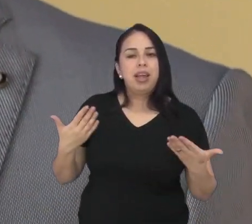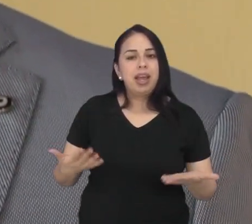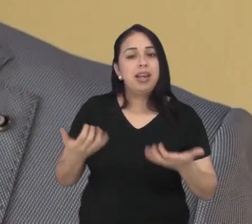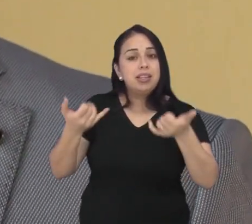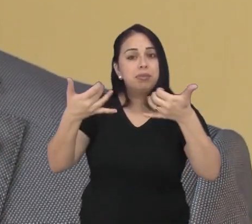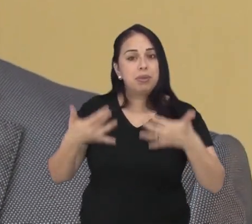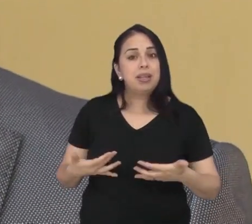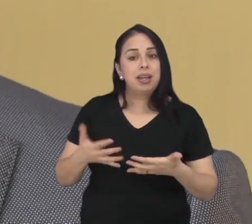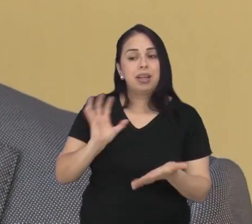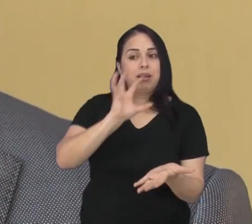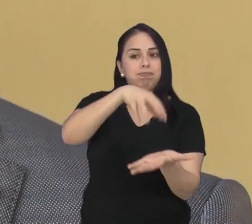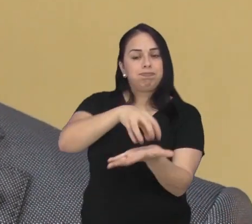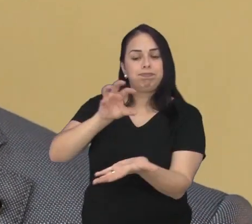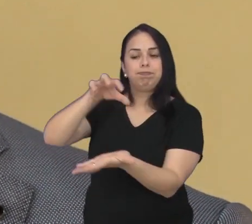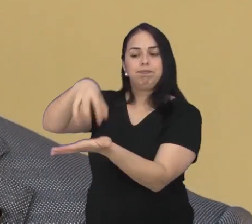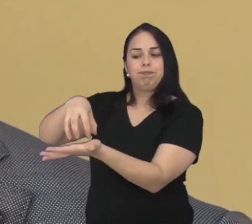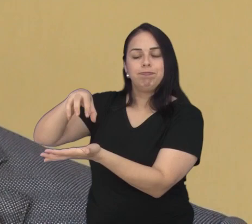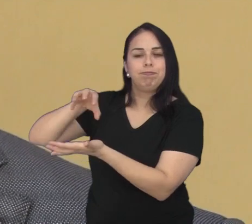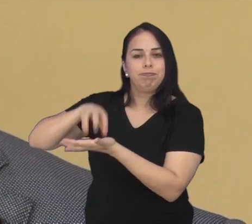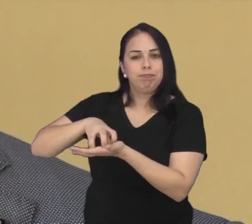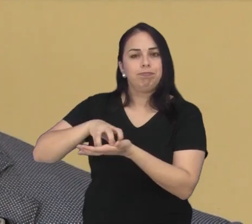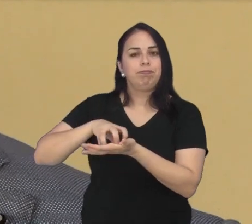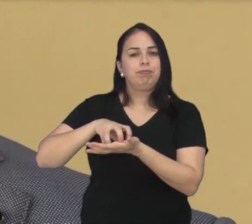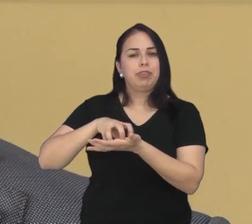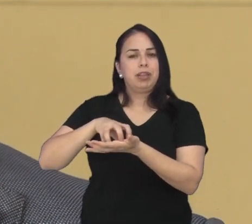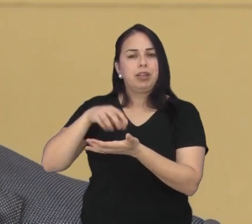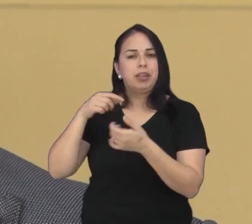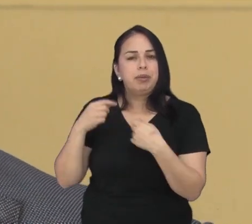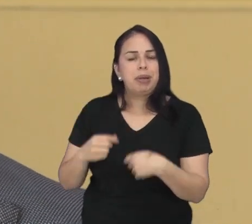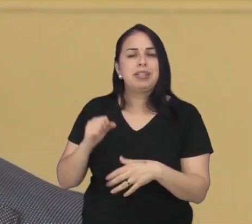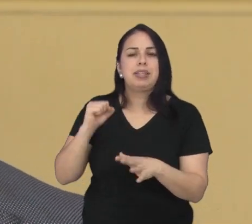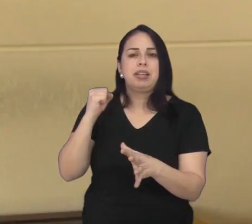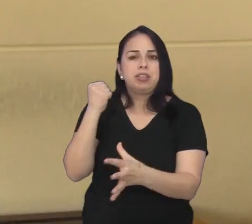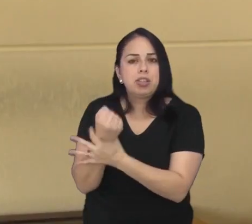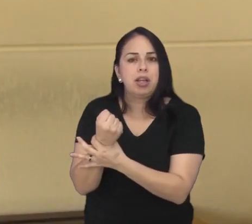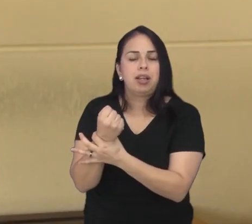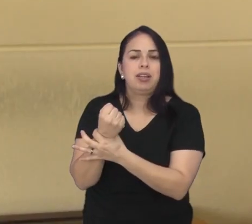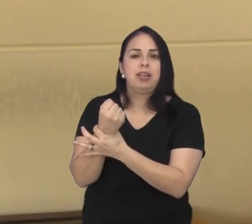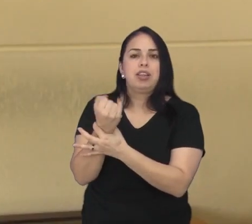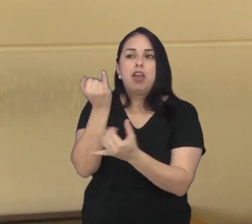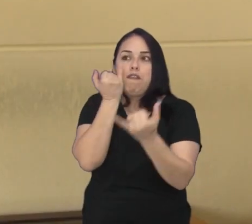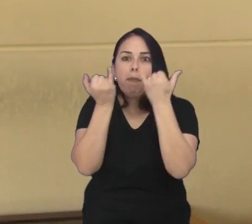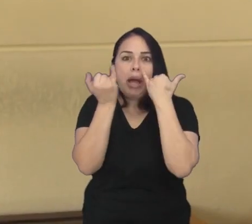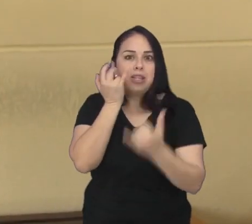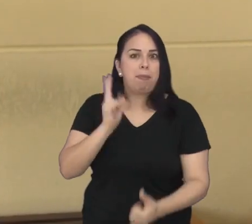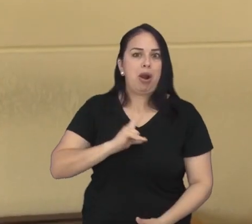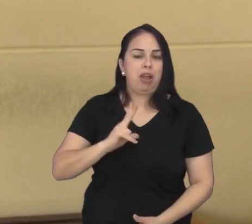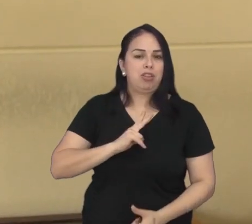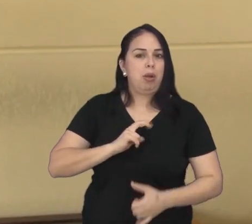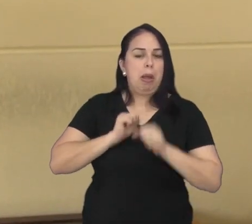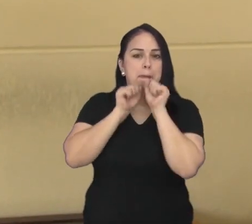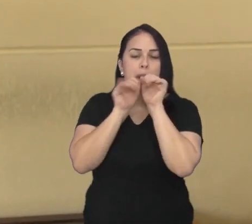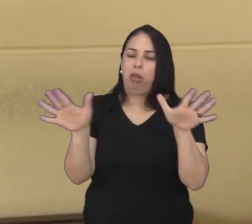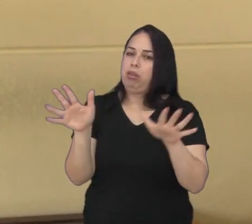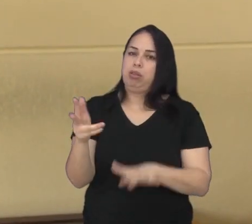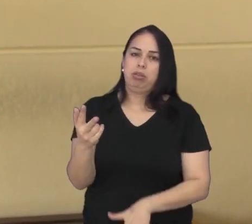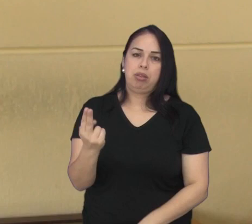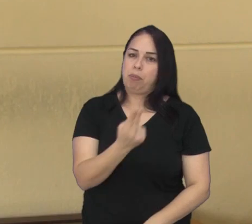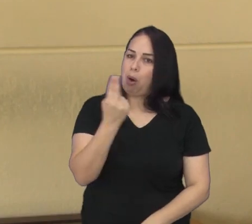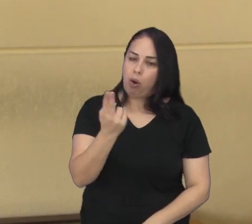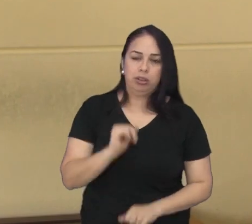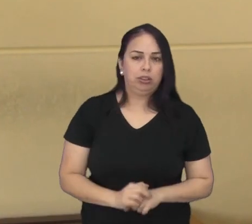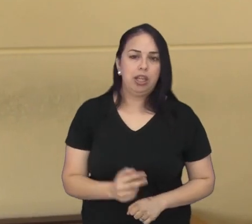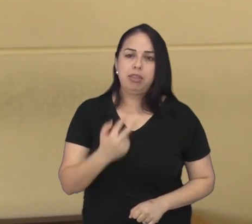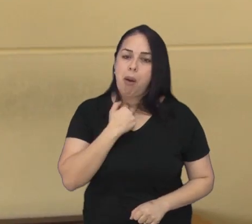que as instituições precisam assegurar que dados sensíveis não sejam vazados e que as